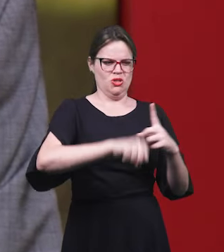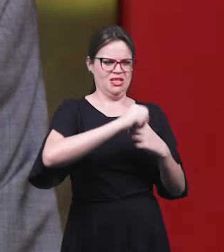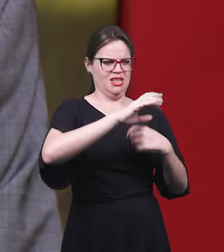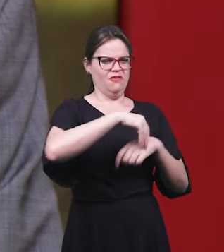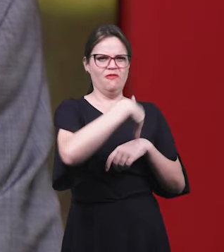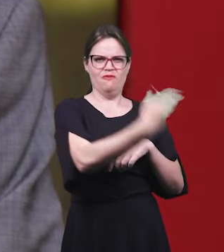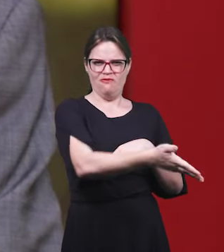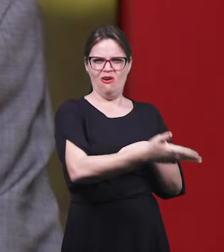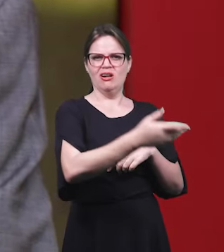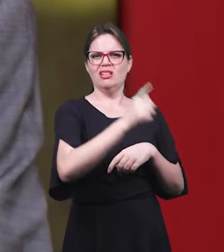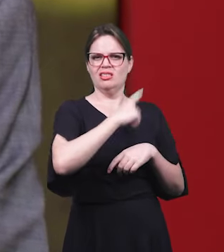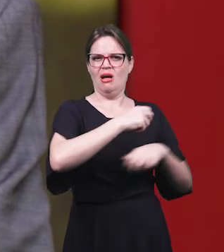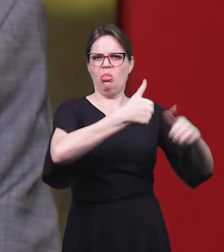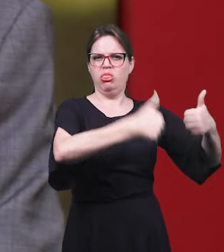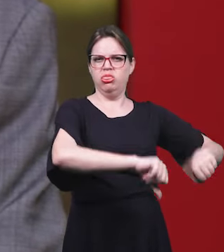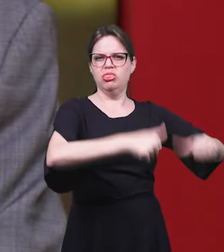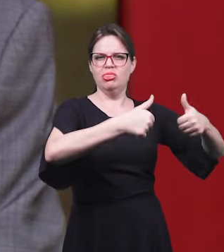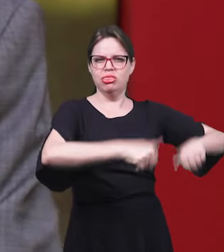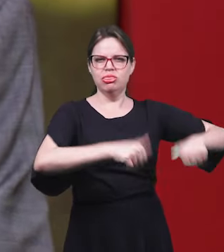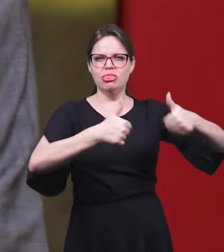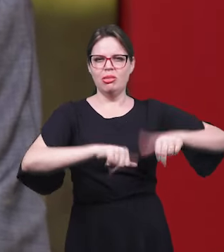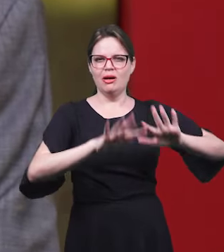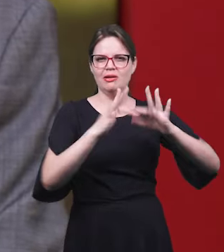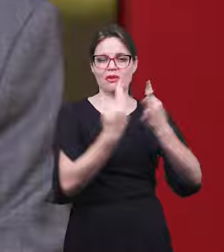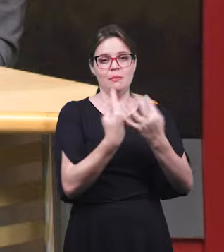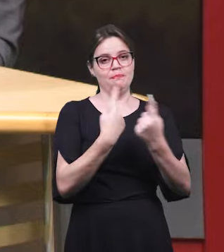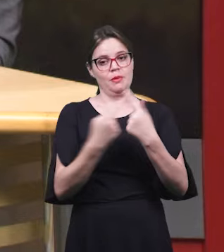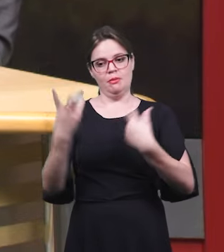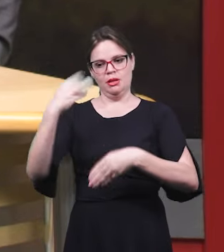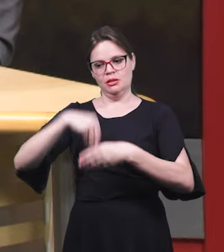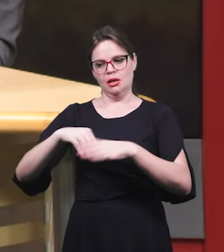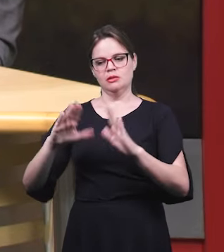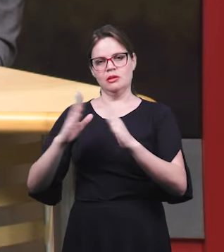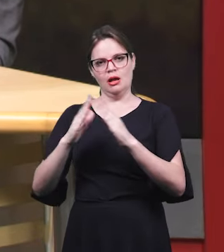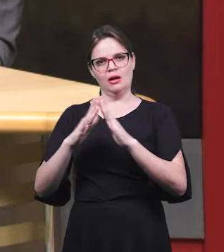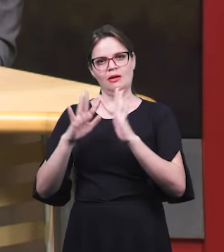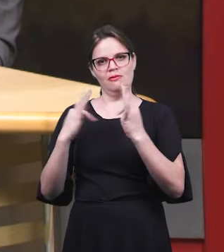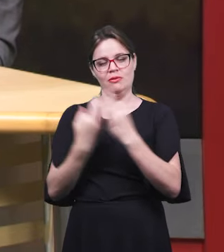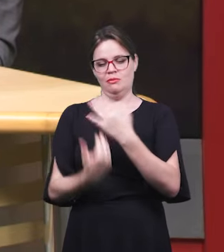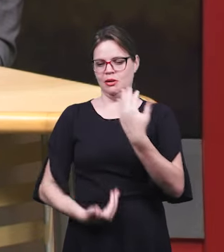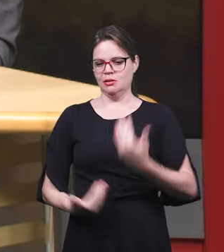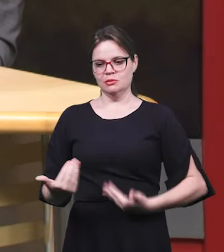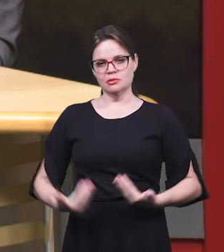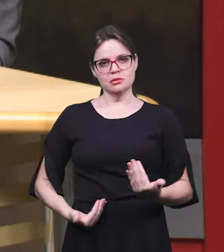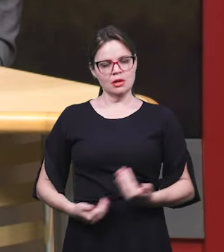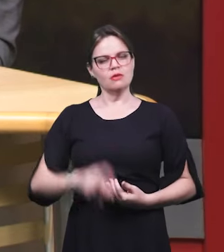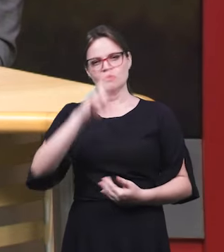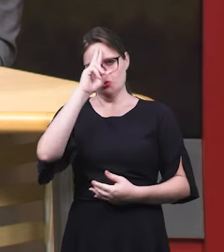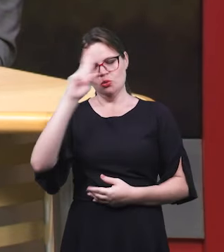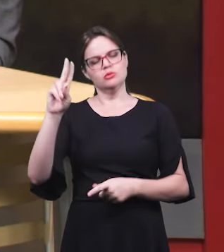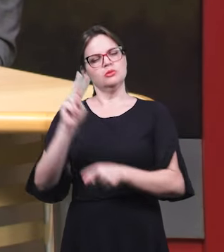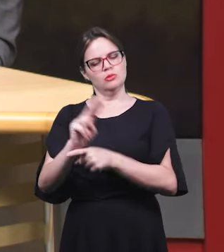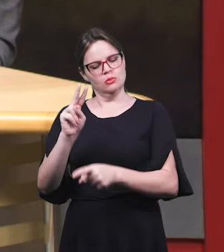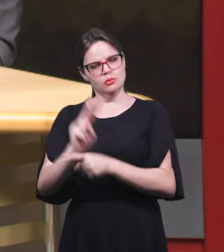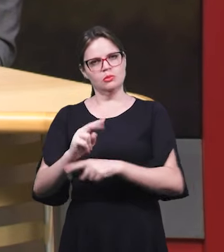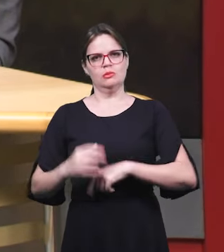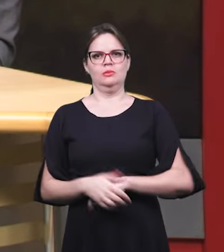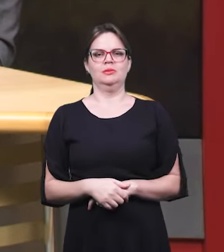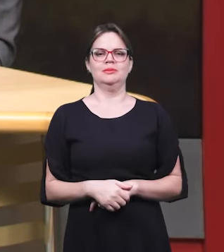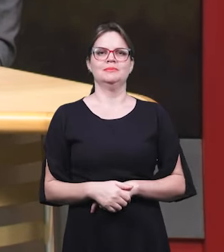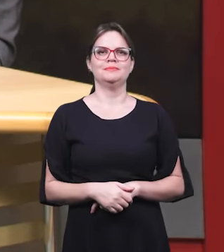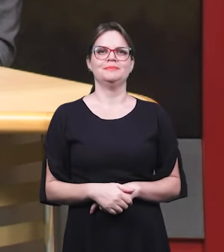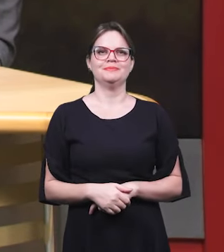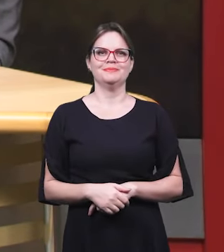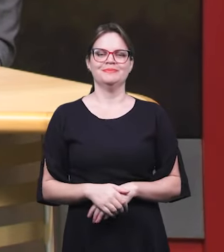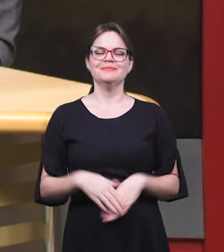Mas para o servo do Senhor isso não está acontecendo, não é, Wallace? É verdade, com certeza. Tem um aspecto aqui, pastor Fernando,